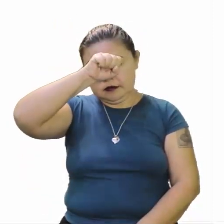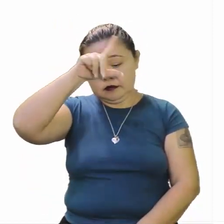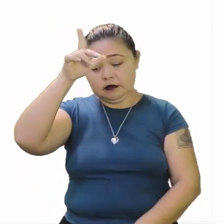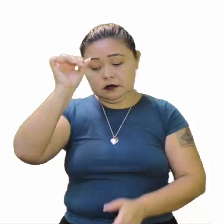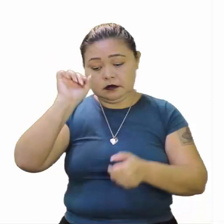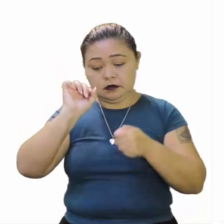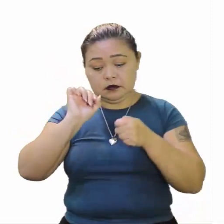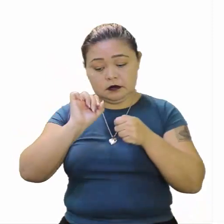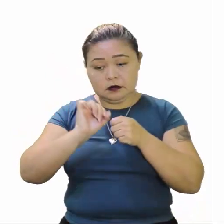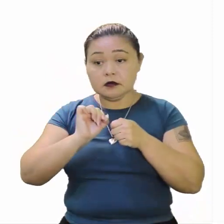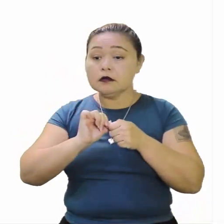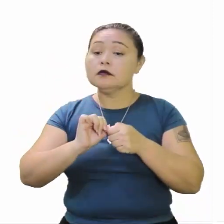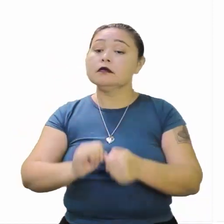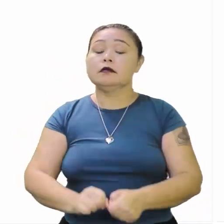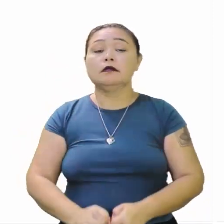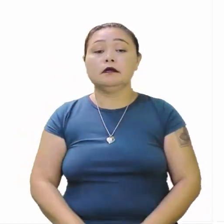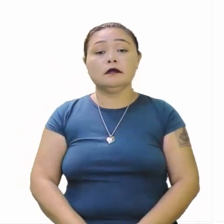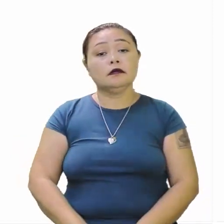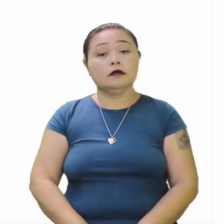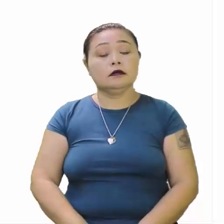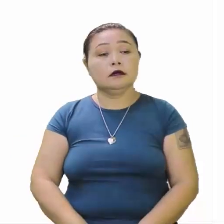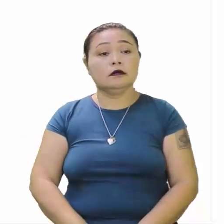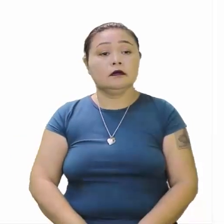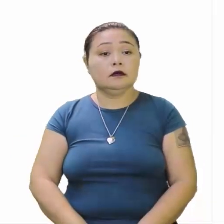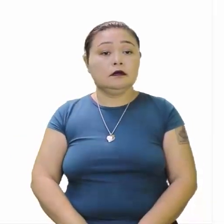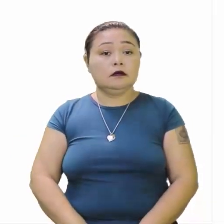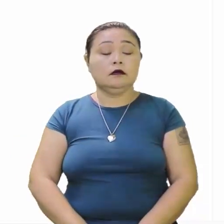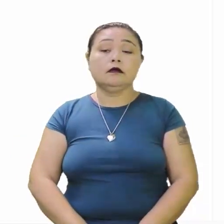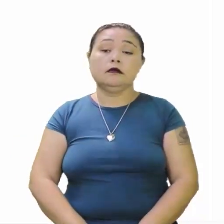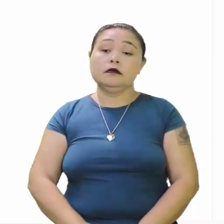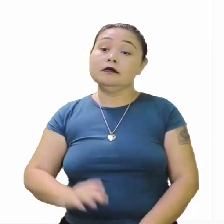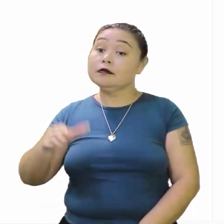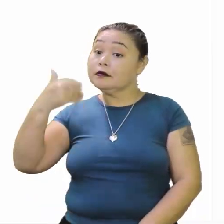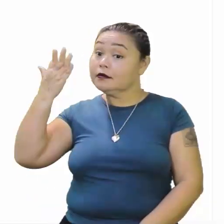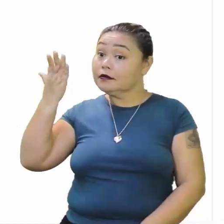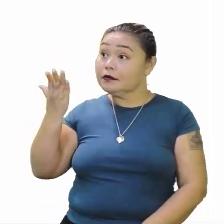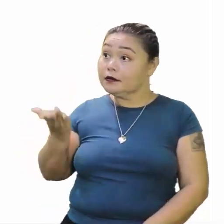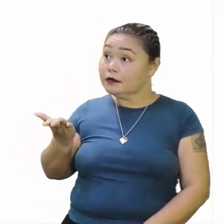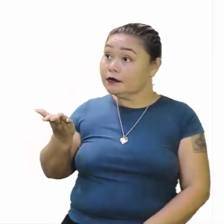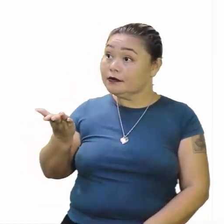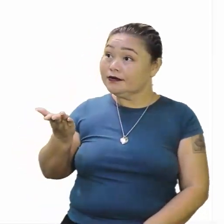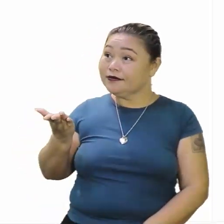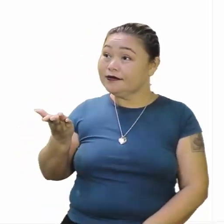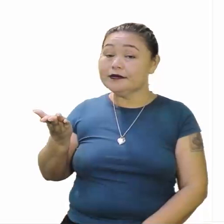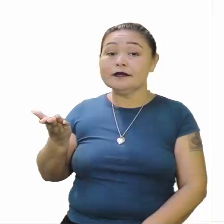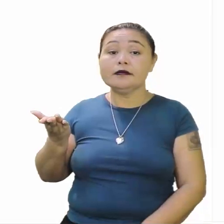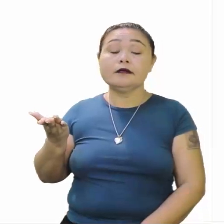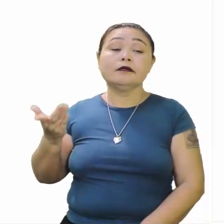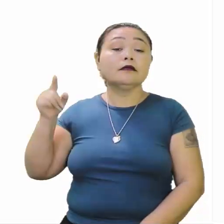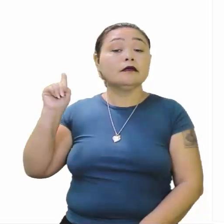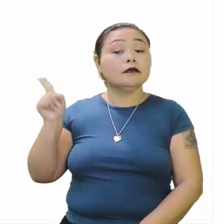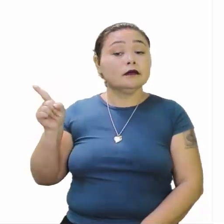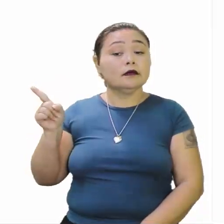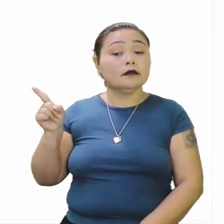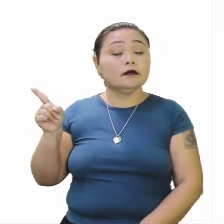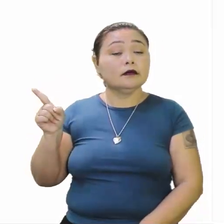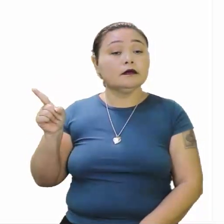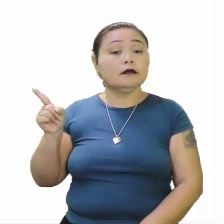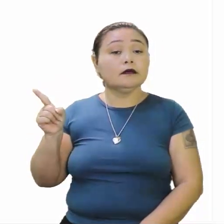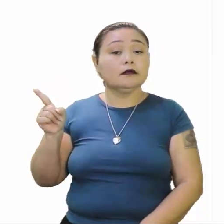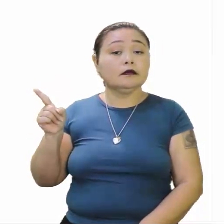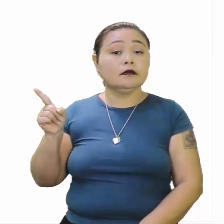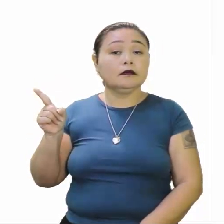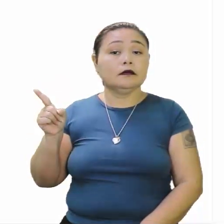aprender fazendo. Tan, tan, tan, tan, tan, tan. E aqui,